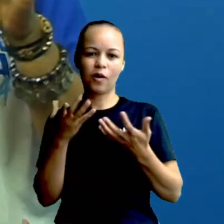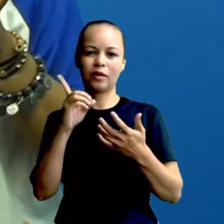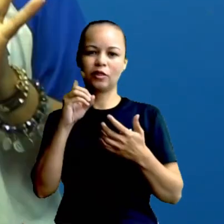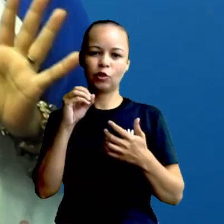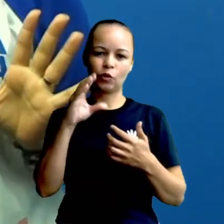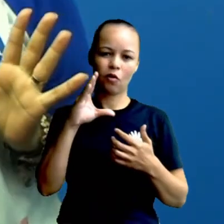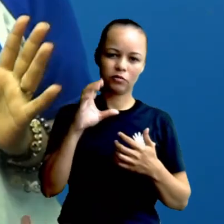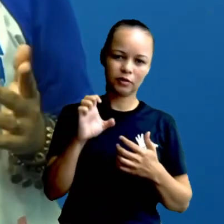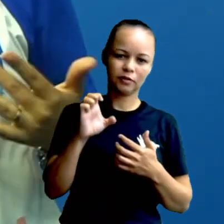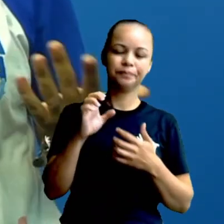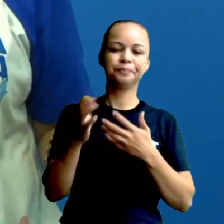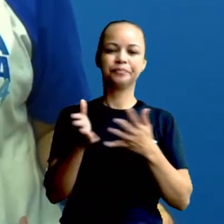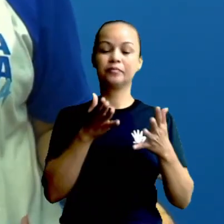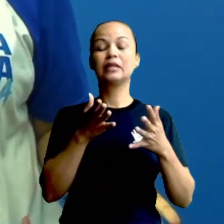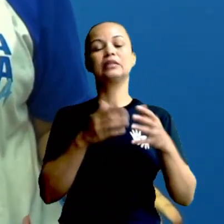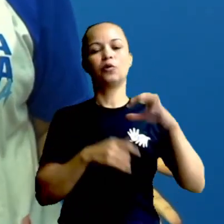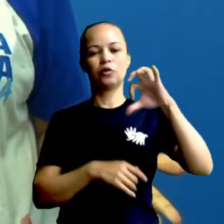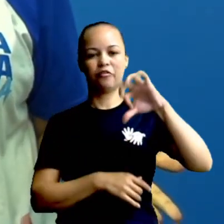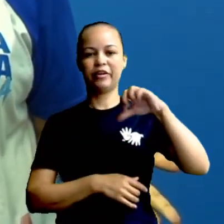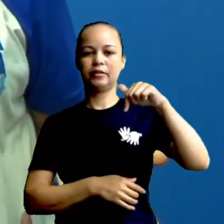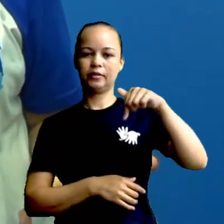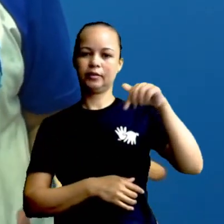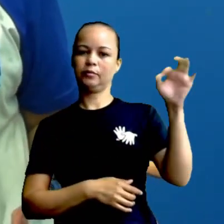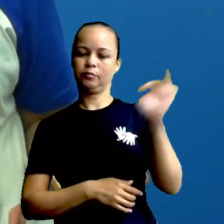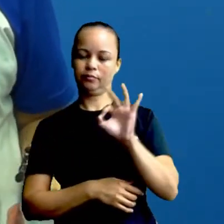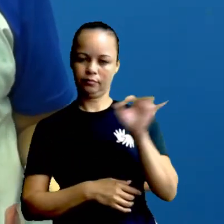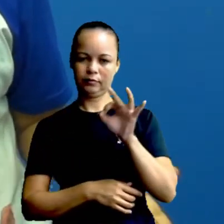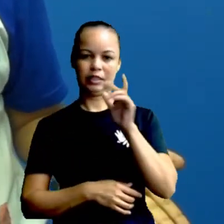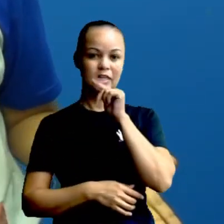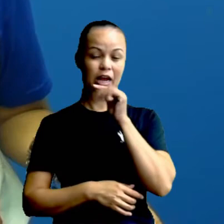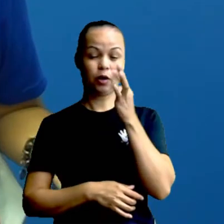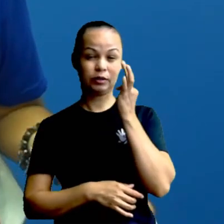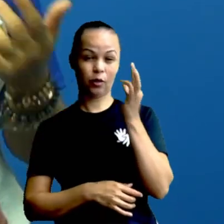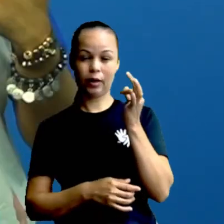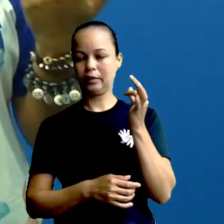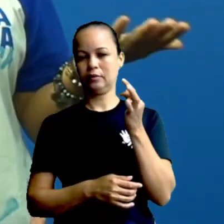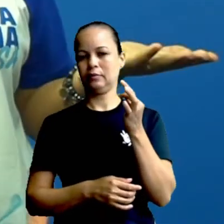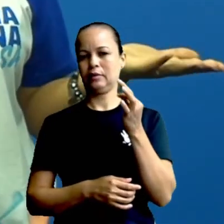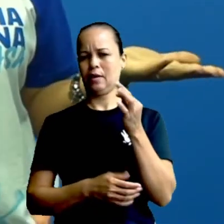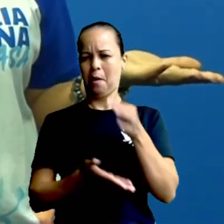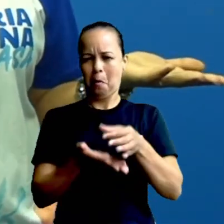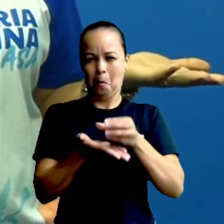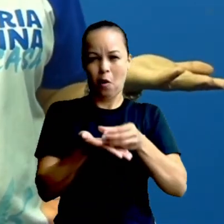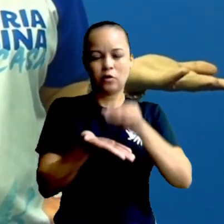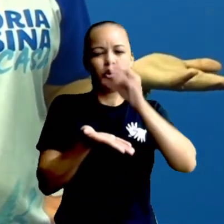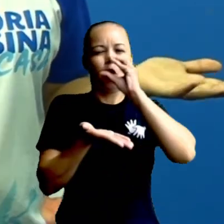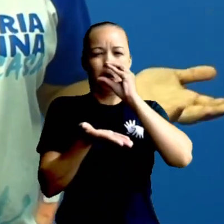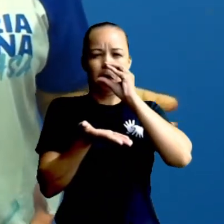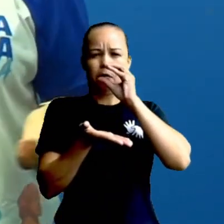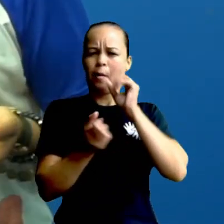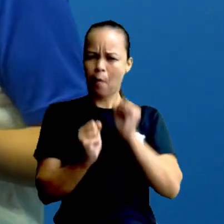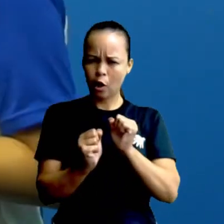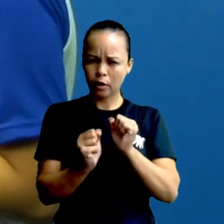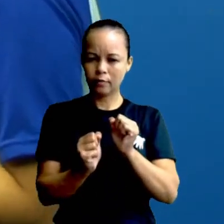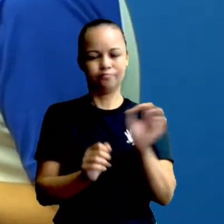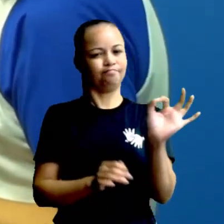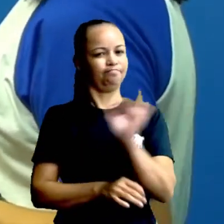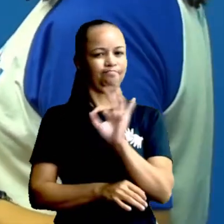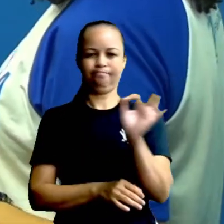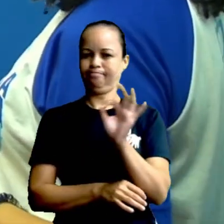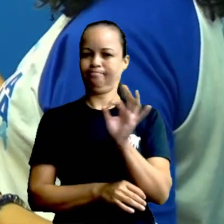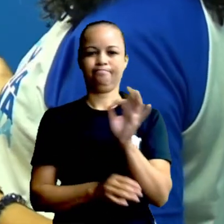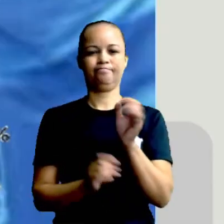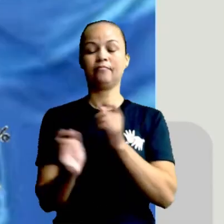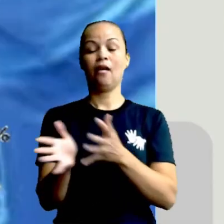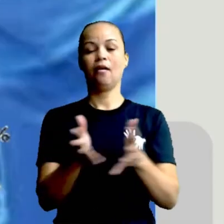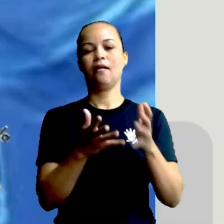Esse 97% de água salgada é uma água que a gente não pode beber, por exemplo, né? Então nós vamos ter aí